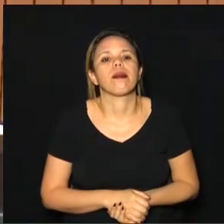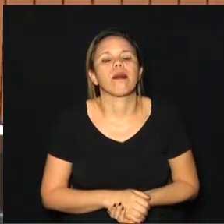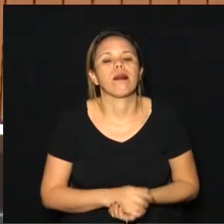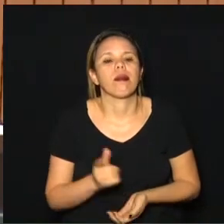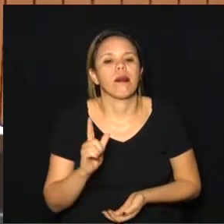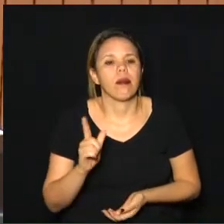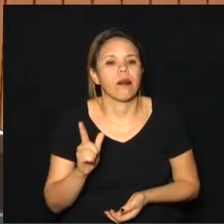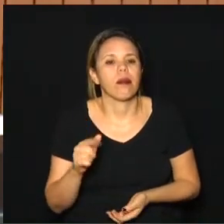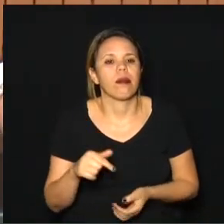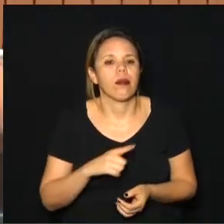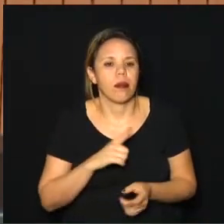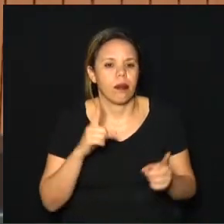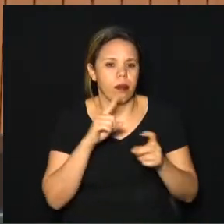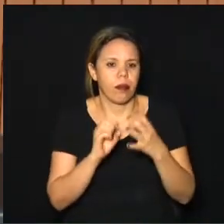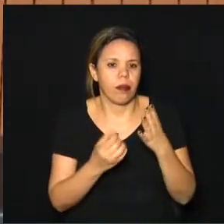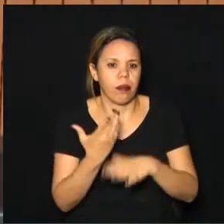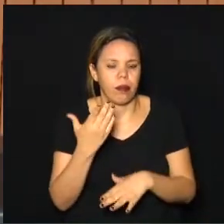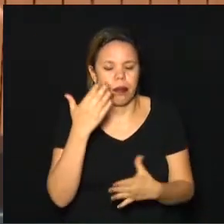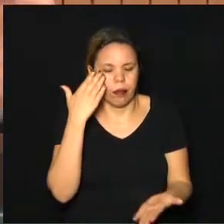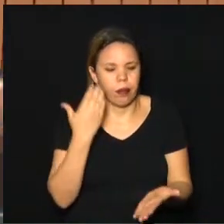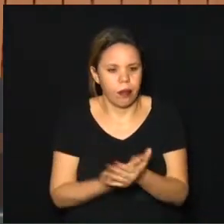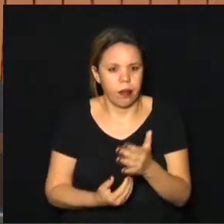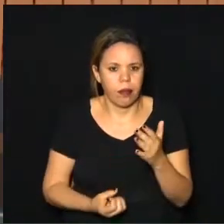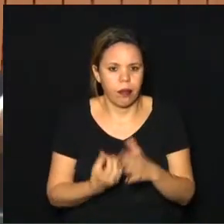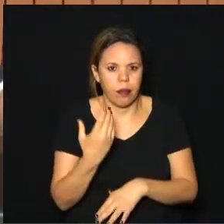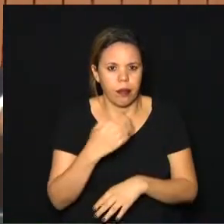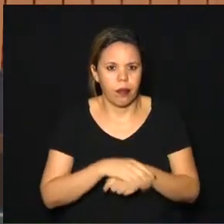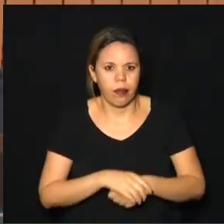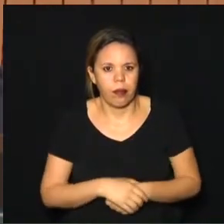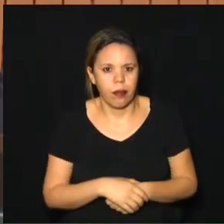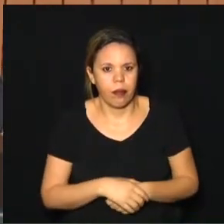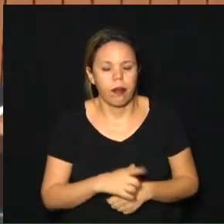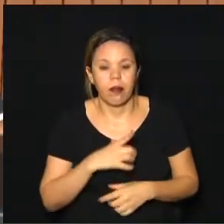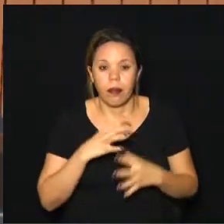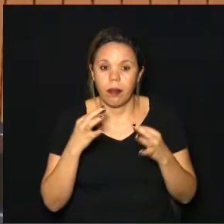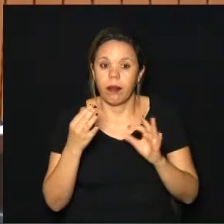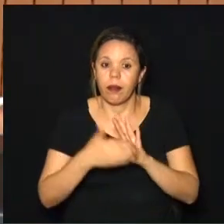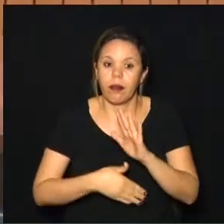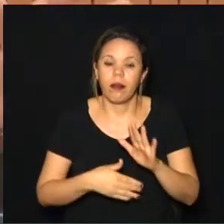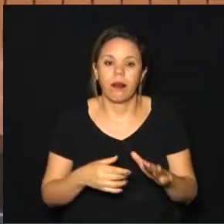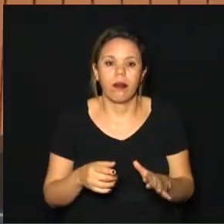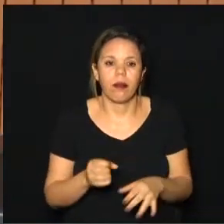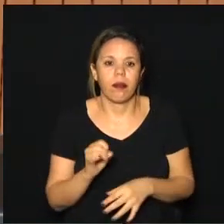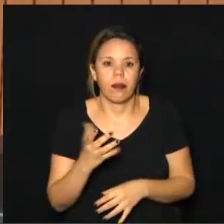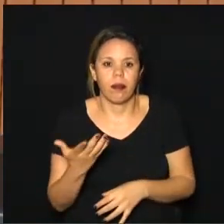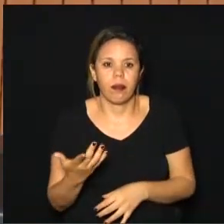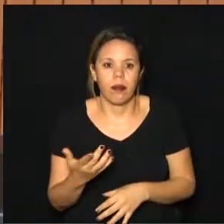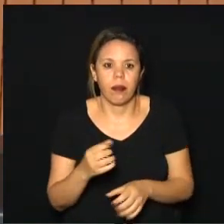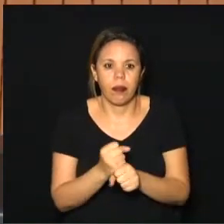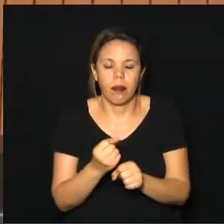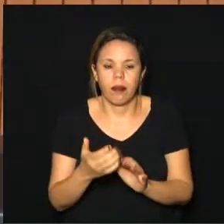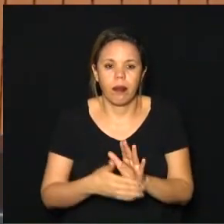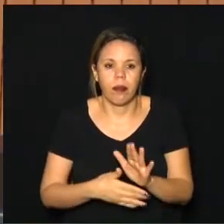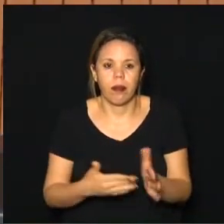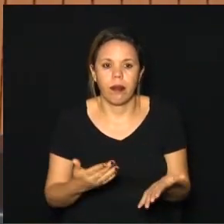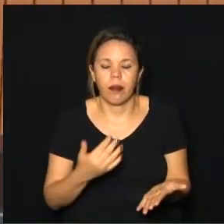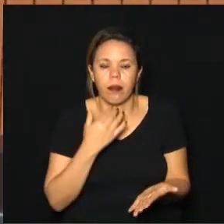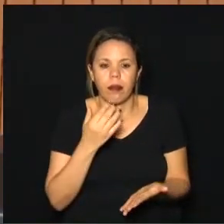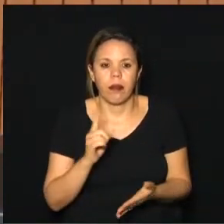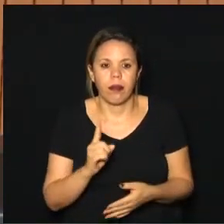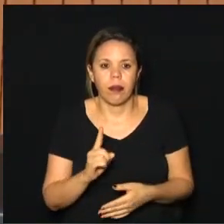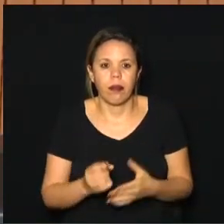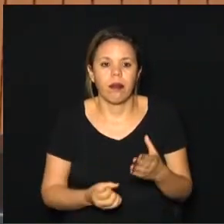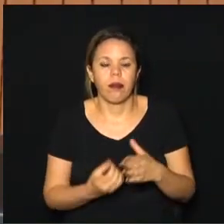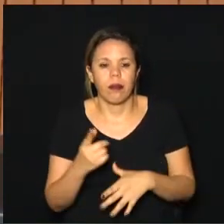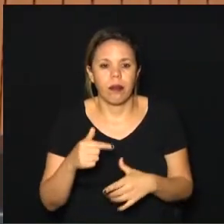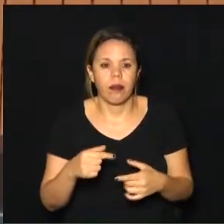Evidentemente que é uma situação difícil de acontecer, mas acredite, acontece. Então, tem que prestar contas, não prestou contas, contas não prestadas